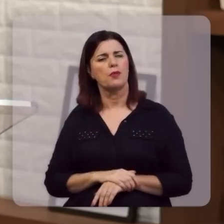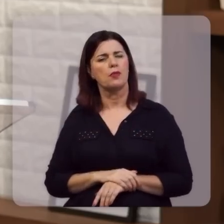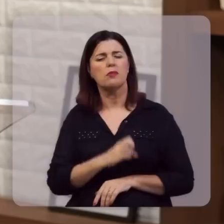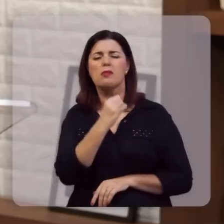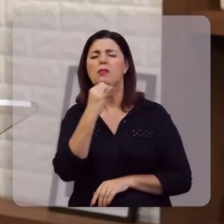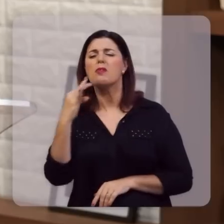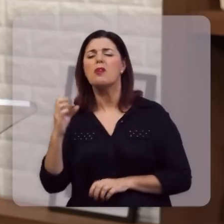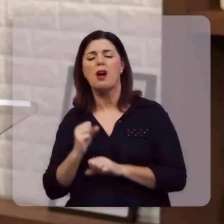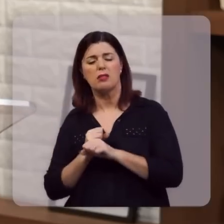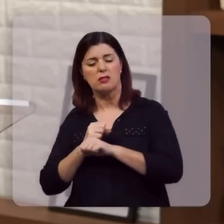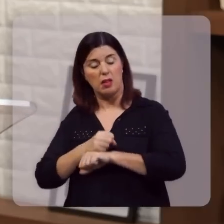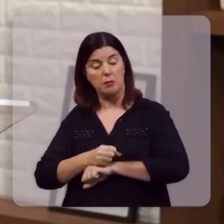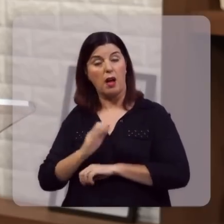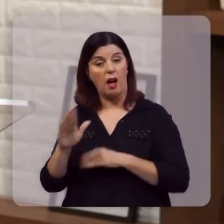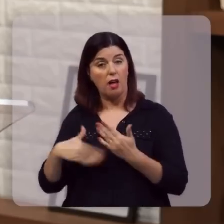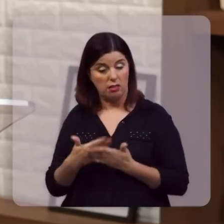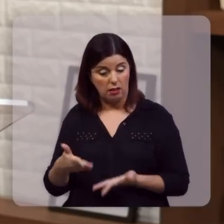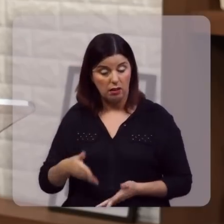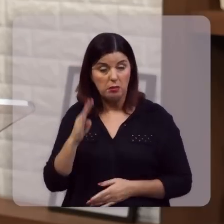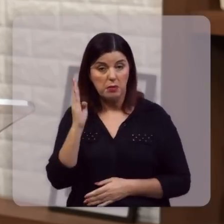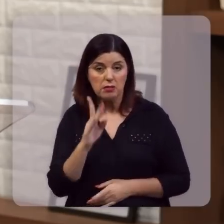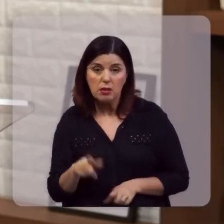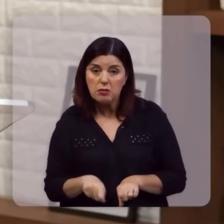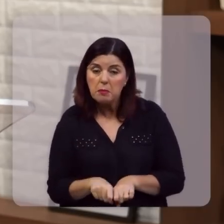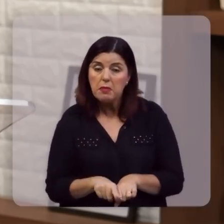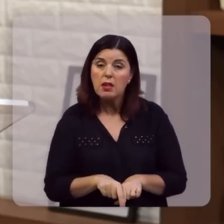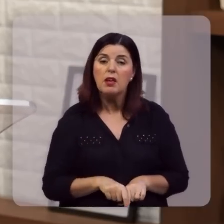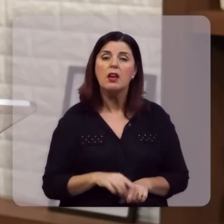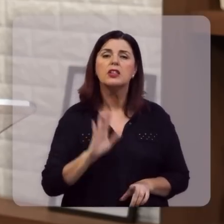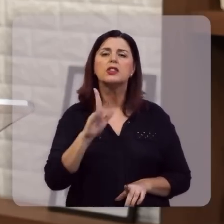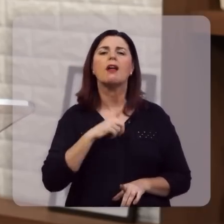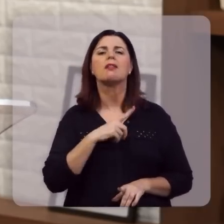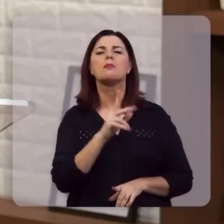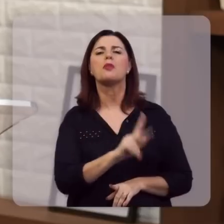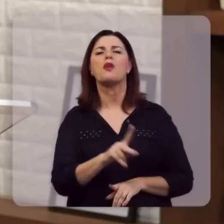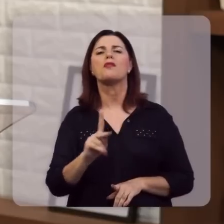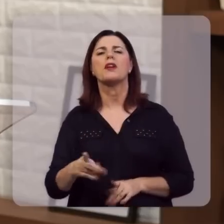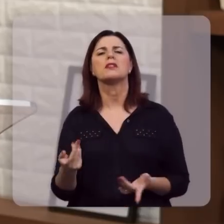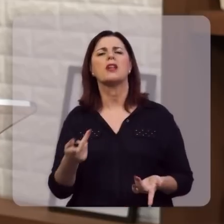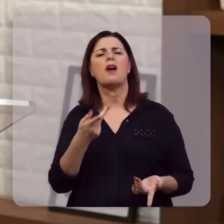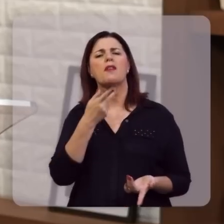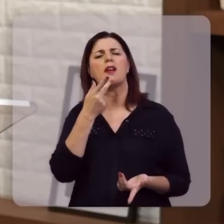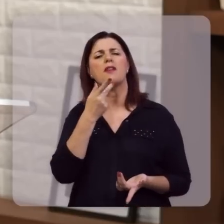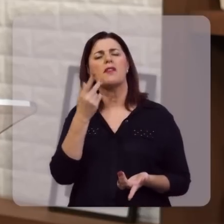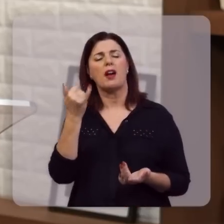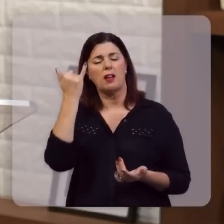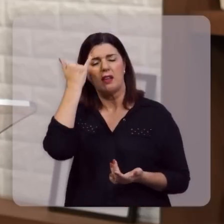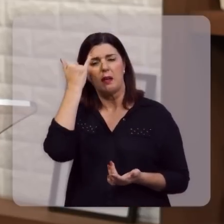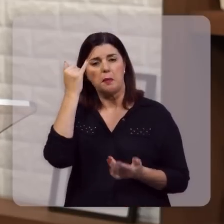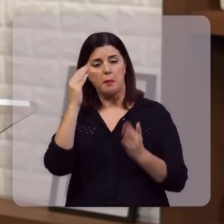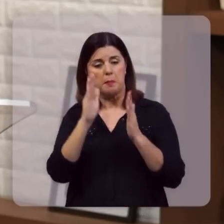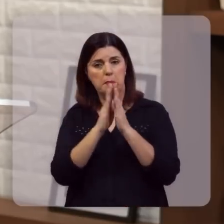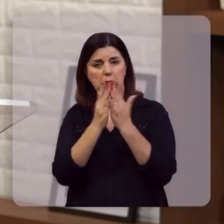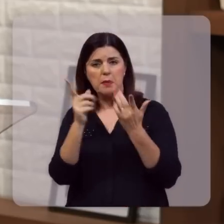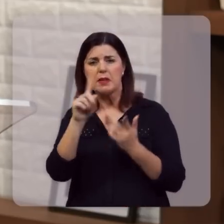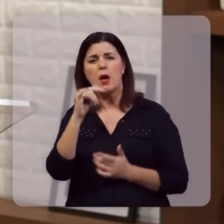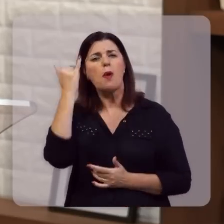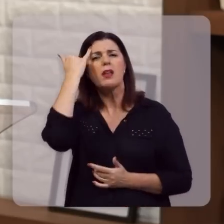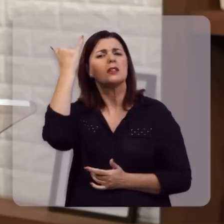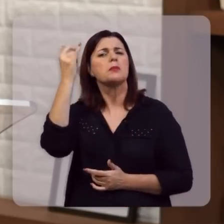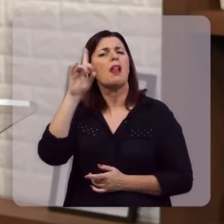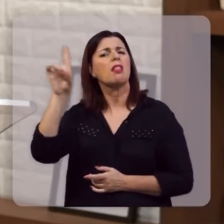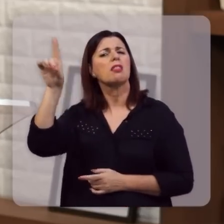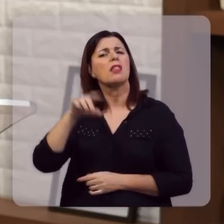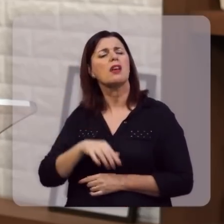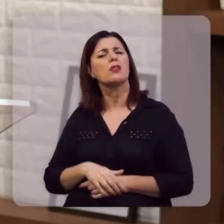Quantos seminários, inclusive aqui no Brasil também, já tem professores que negam a inspiração deste livro,